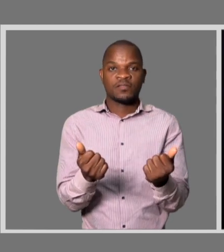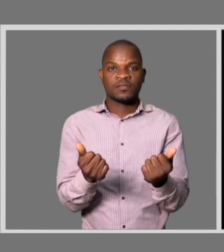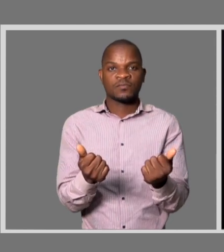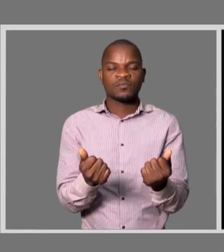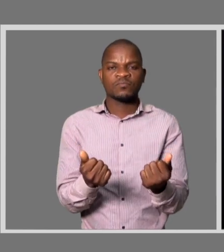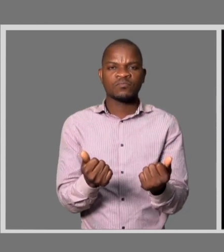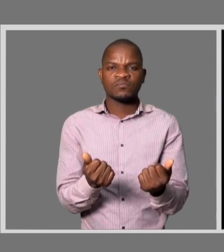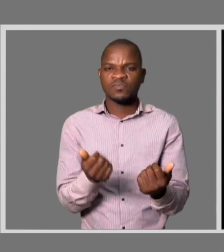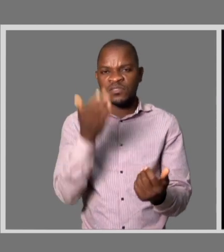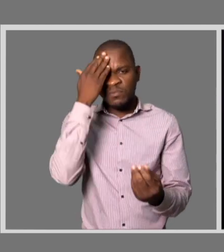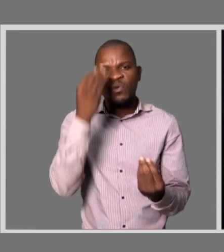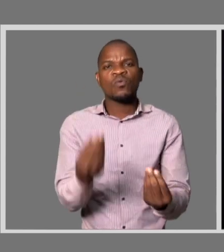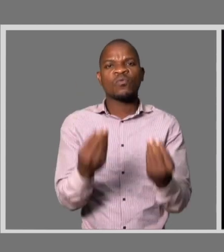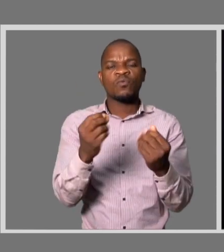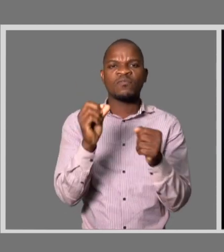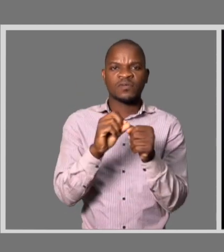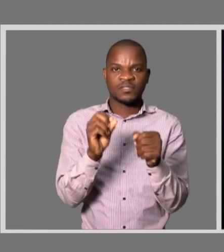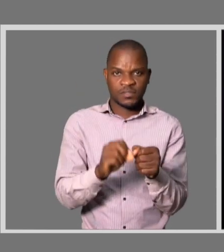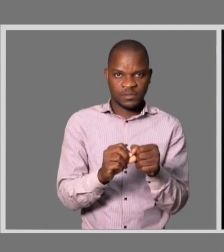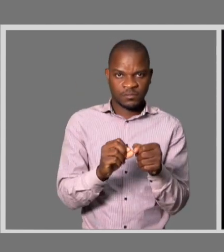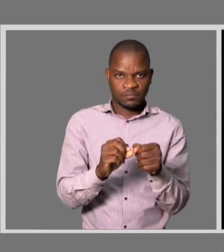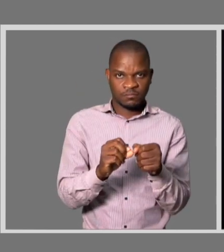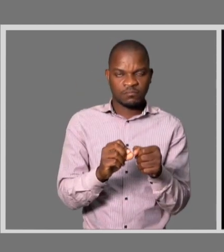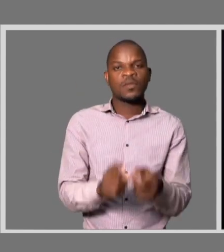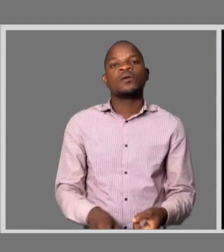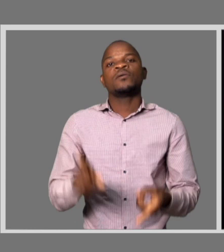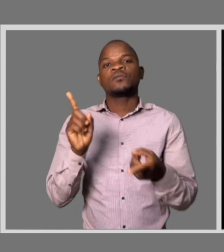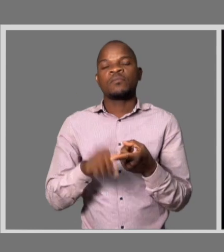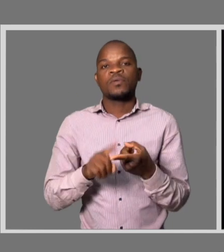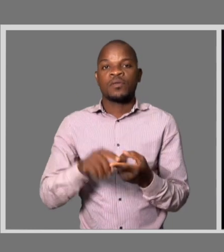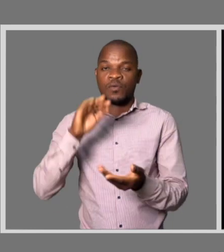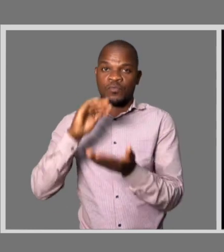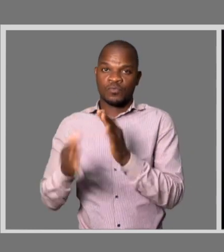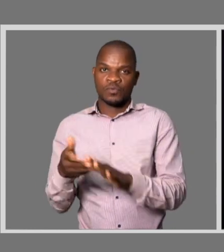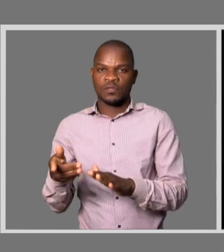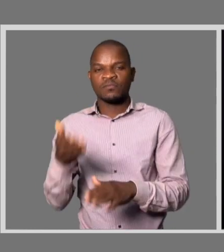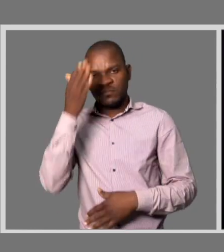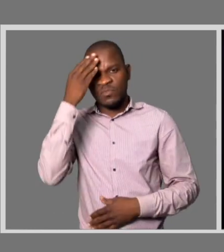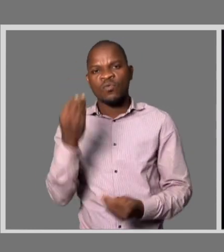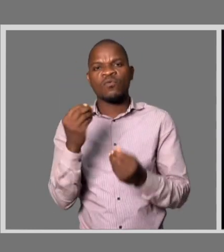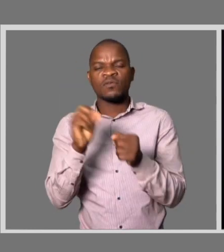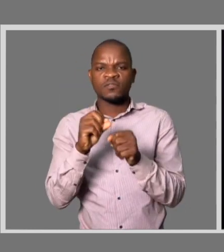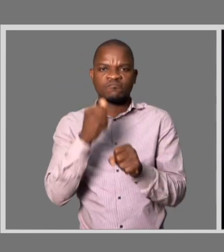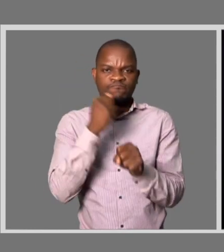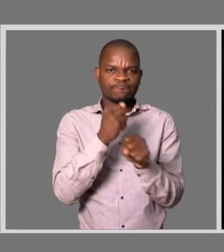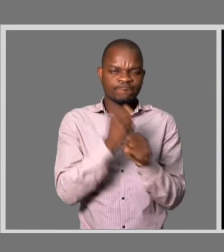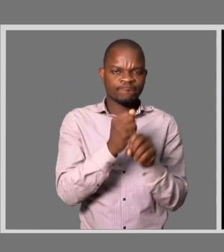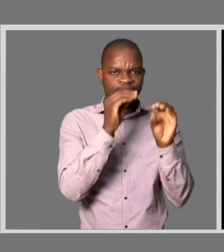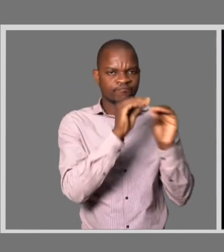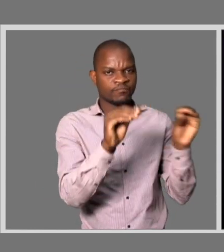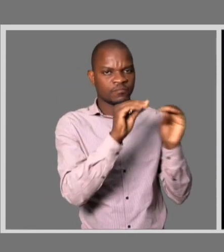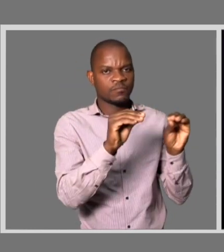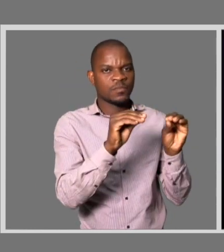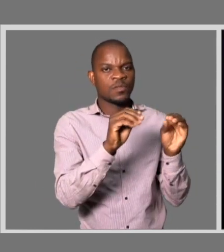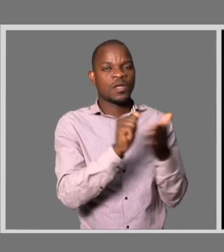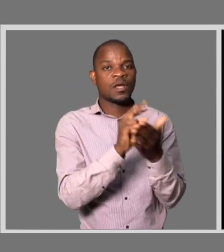encontrará maneiras de como, se for professor, como trabalhar com alunos com deficiência, se for com mirar